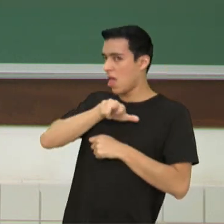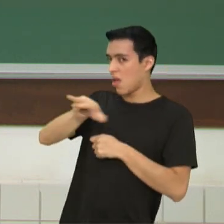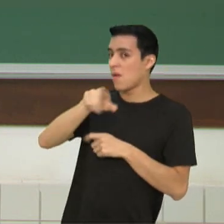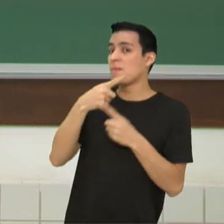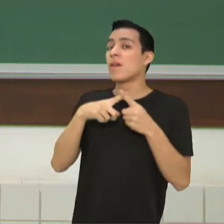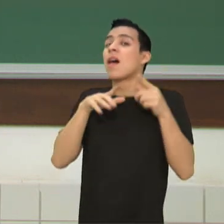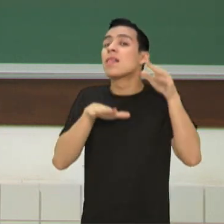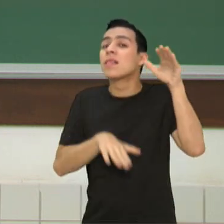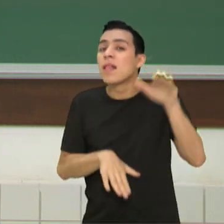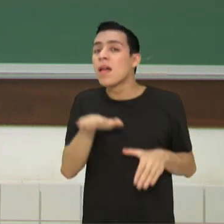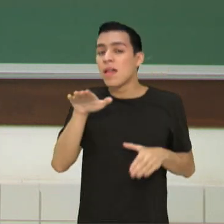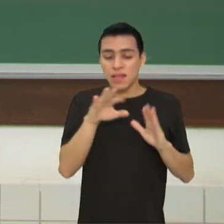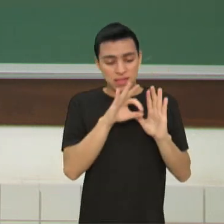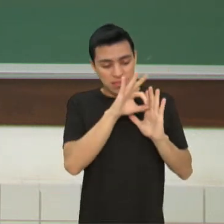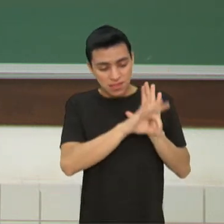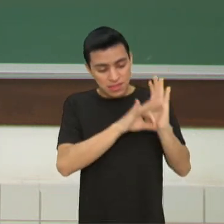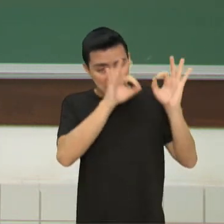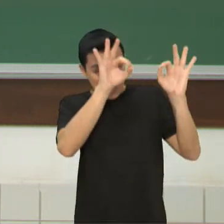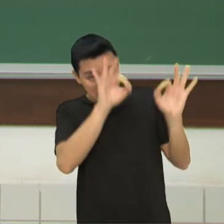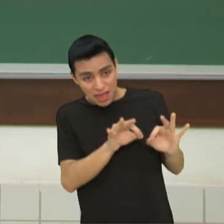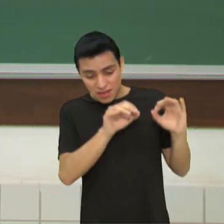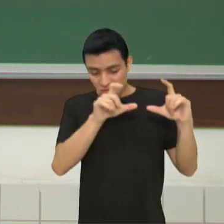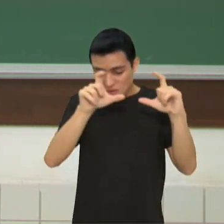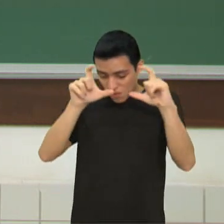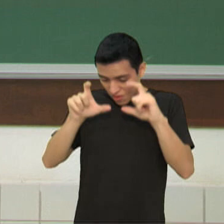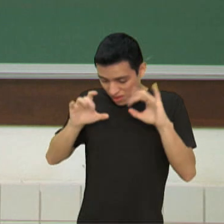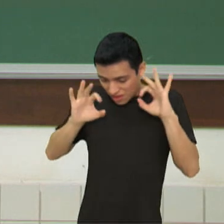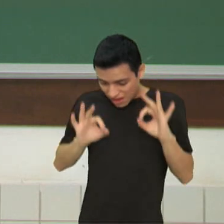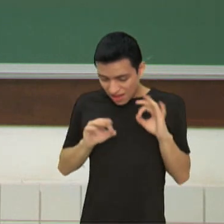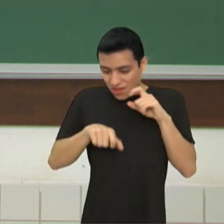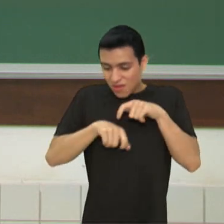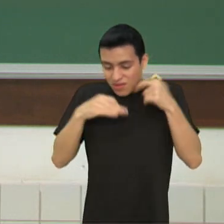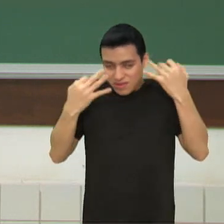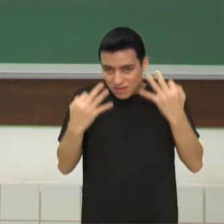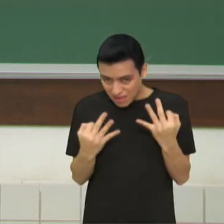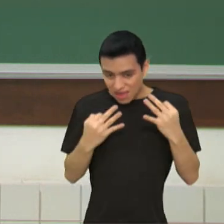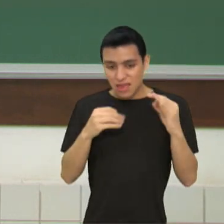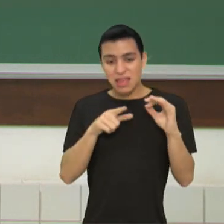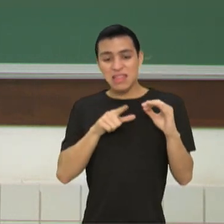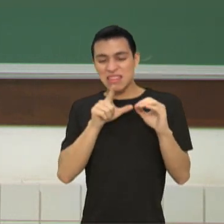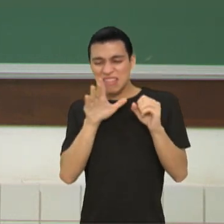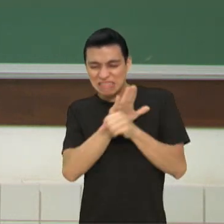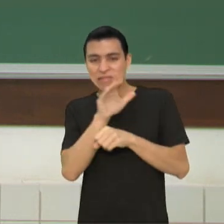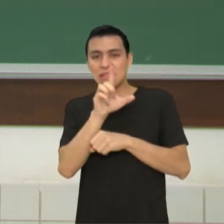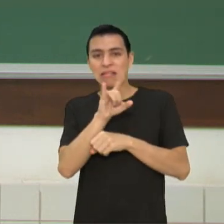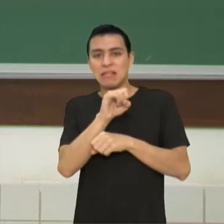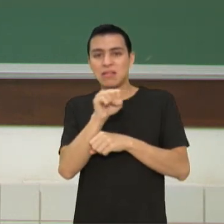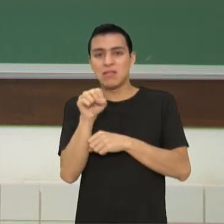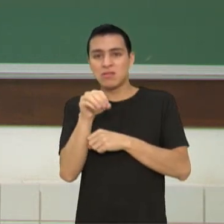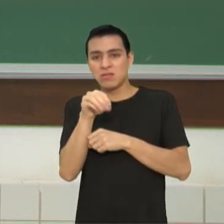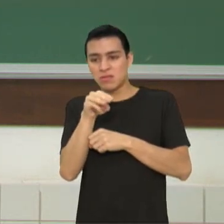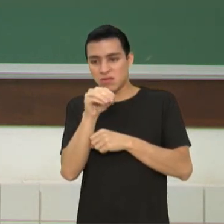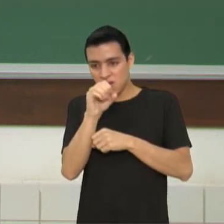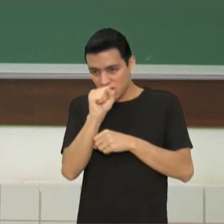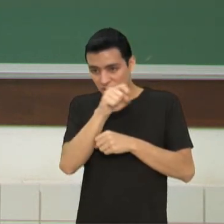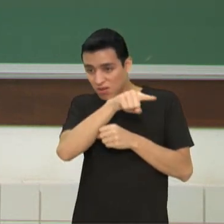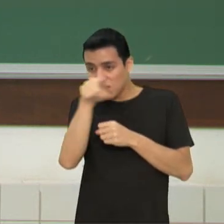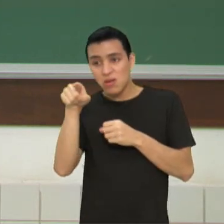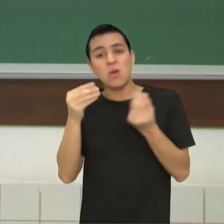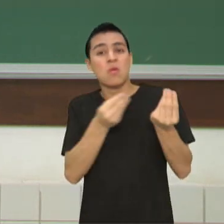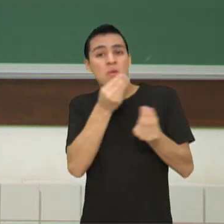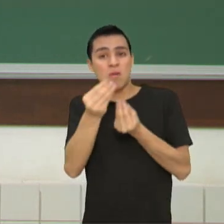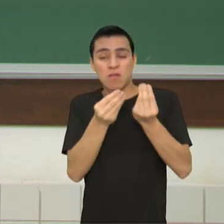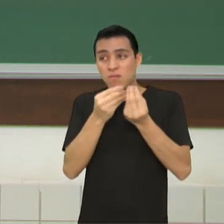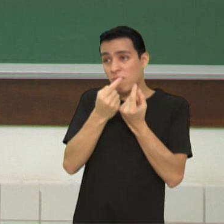isso depende de a célula certa, está no lugar certo, na hora certa e cheia de lisossomo ativo. E você só vai